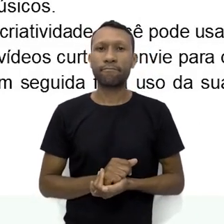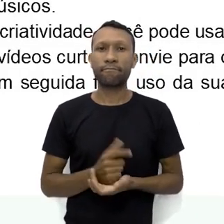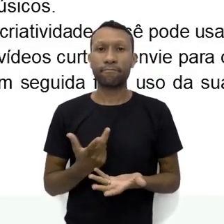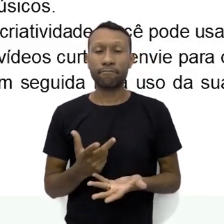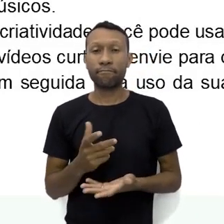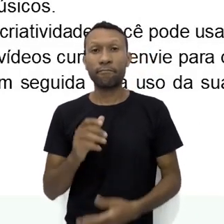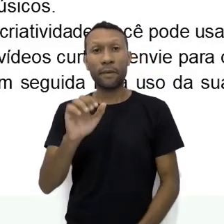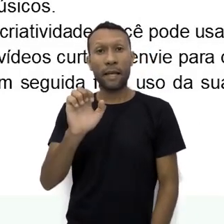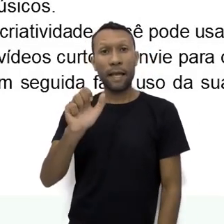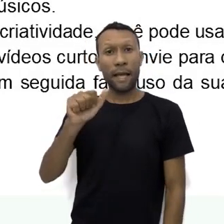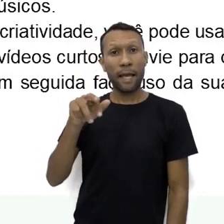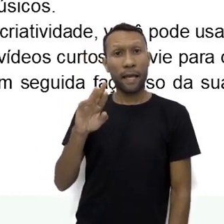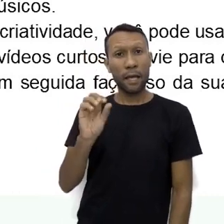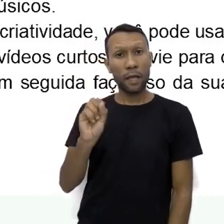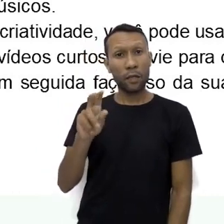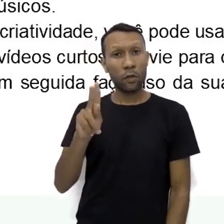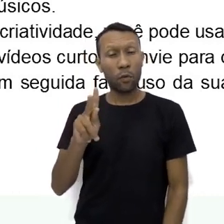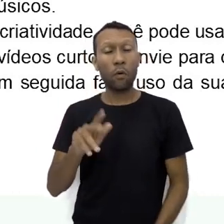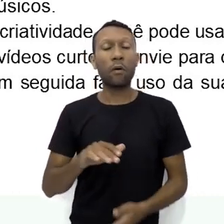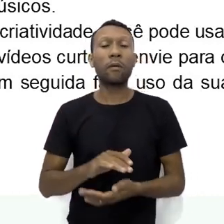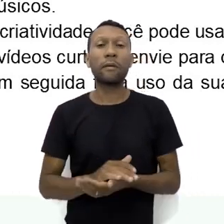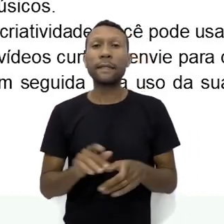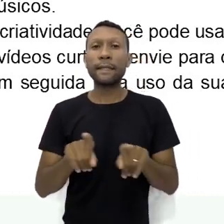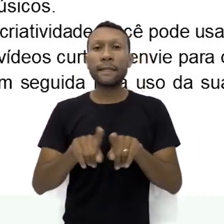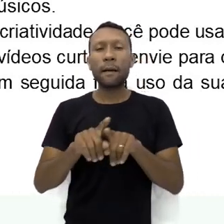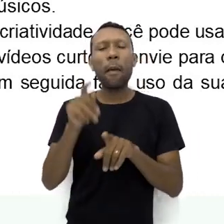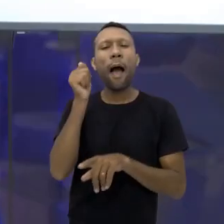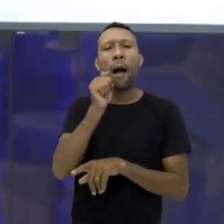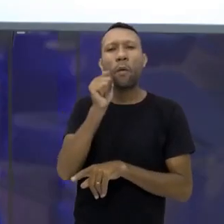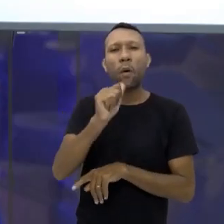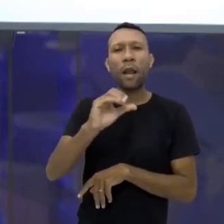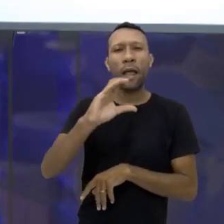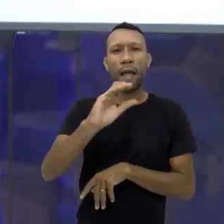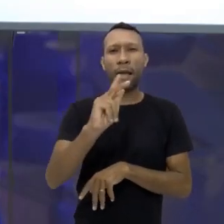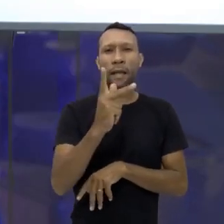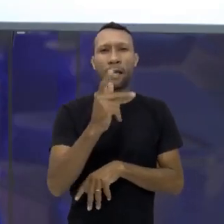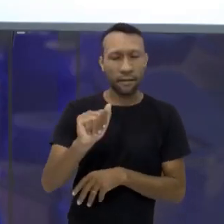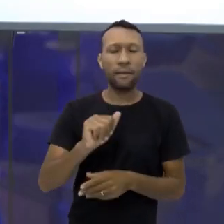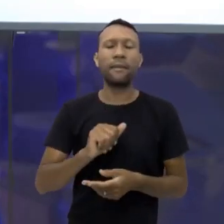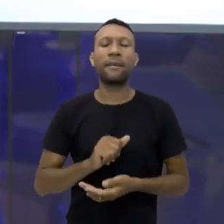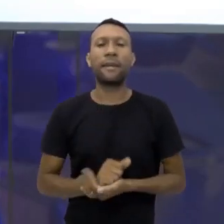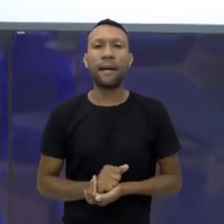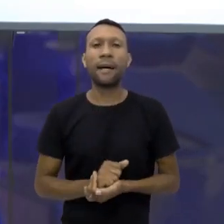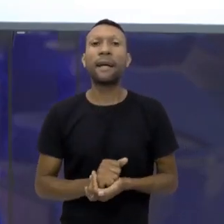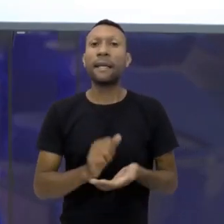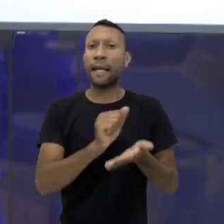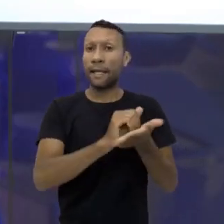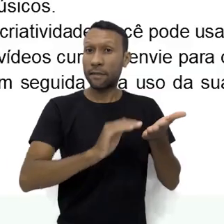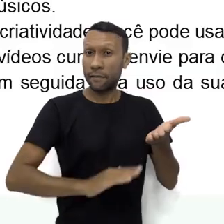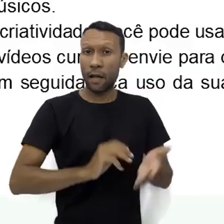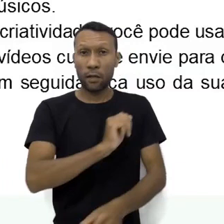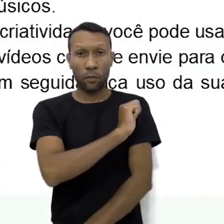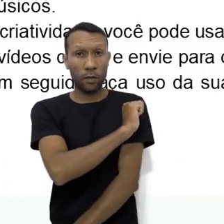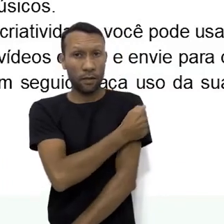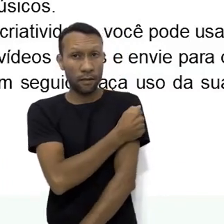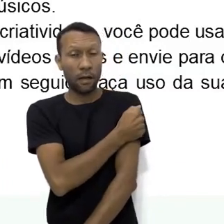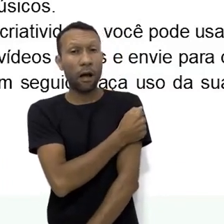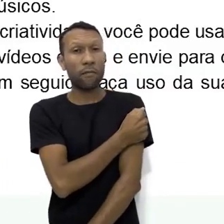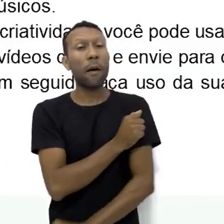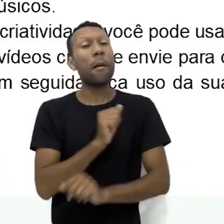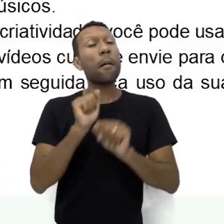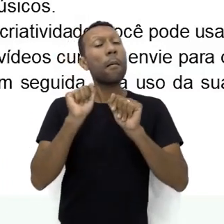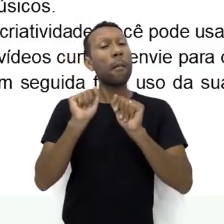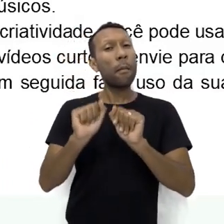compositores Heitor Villa-Lobos e a Chiquinha Gonzaga. Também, na atividade do oitavo ano, eles